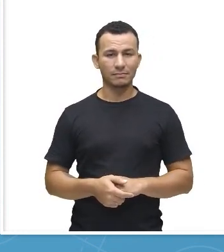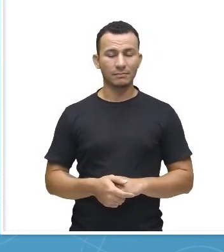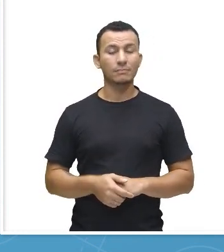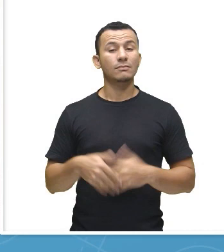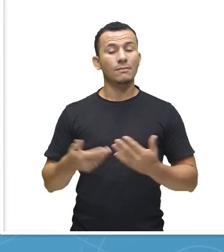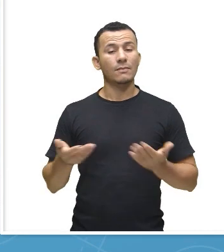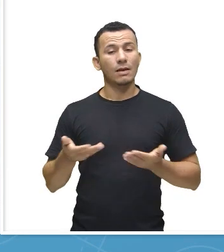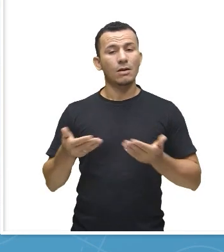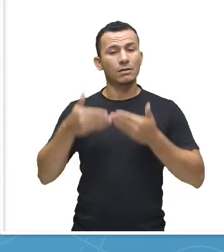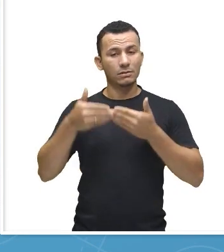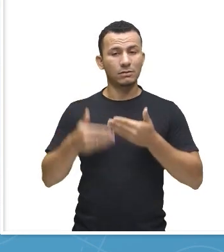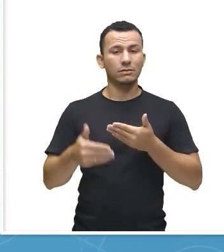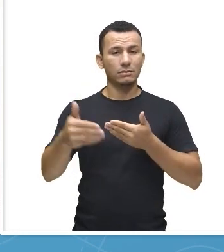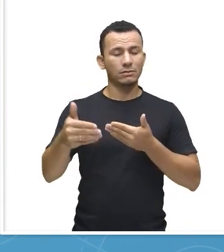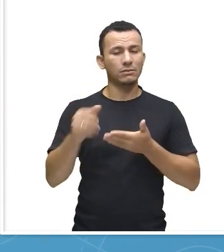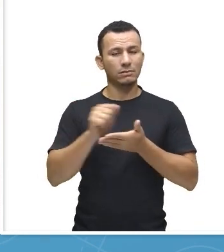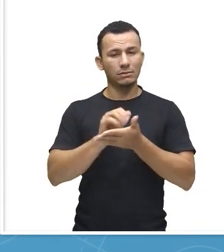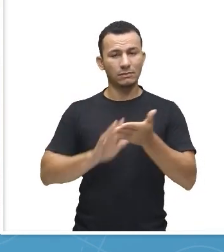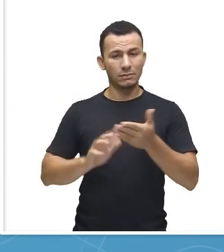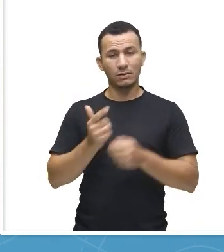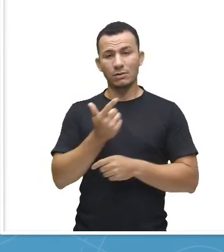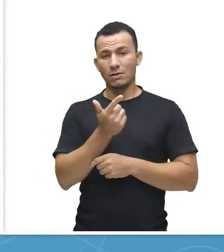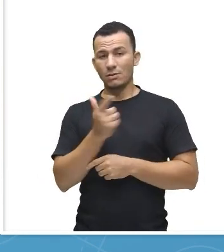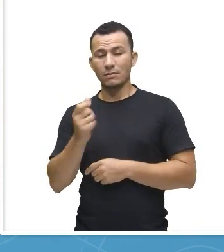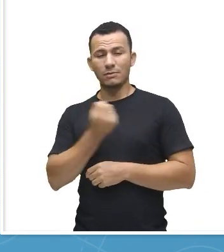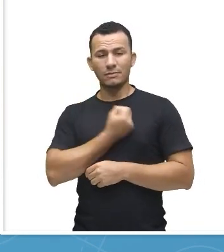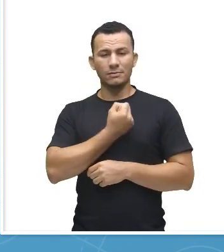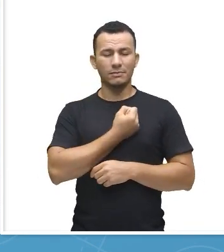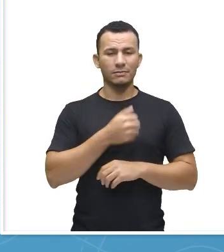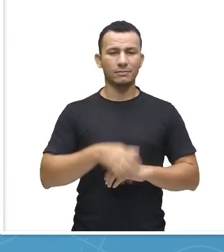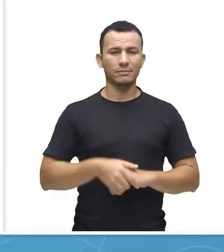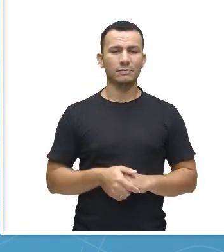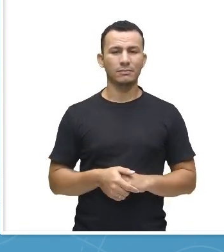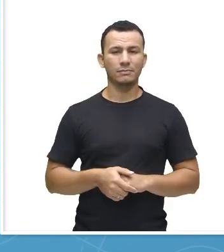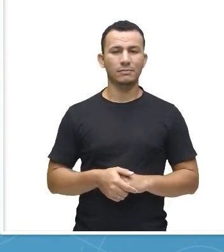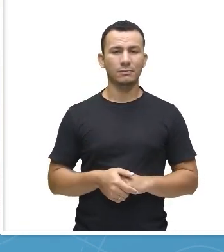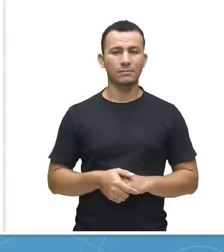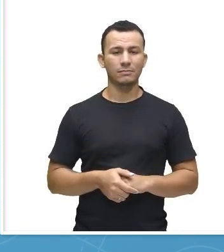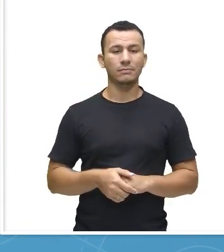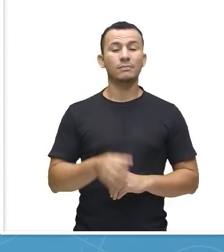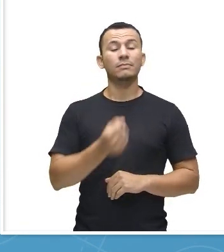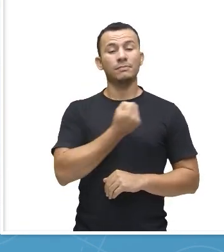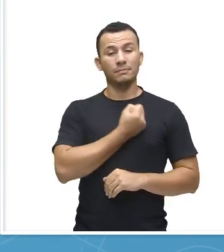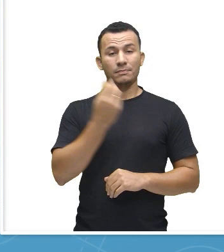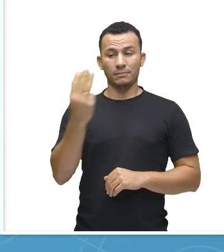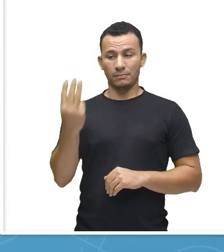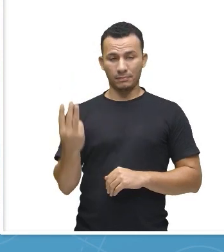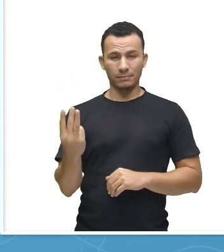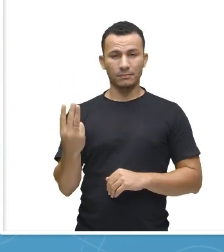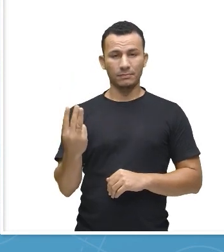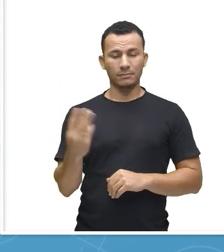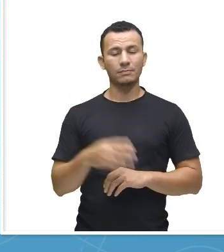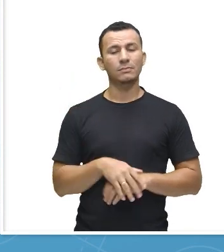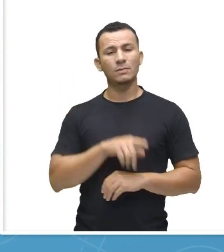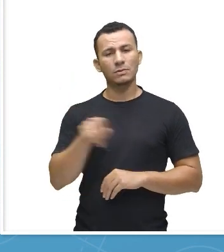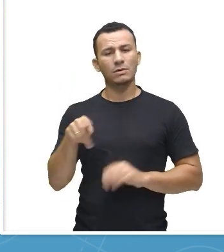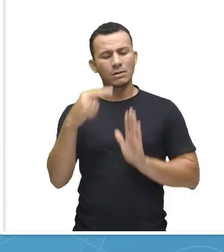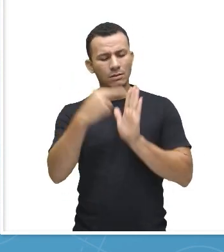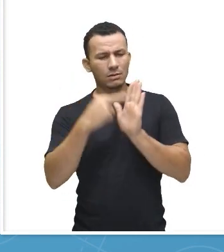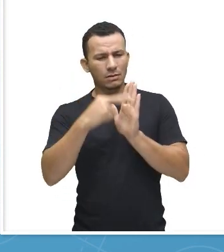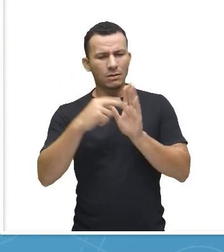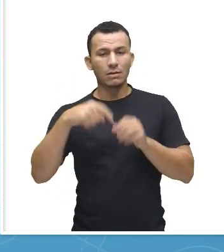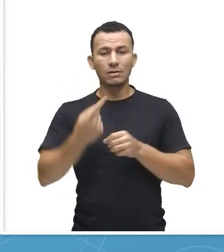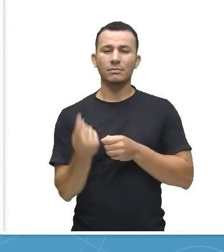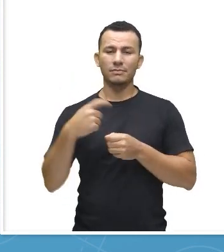E agora vamos dar continuidade, vamos para a nossa próxima questão. Muito bem, temos aí a nossa questão 3 e daqui a